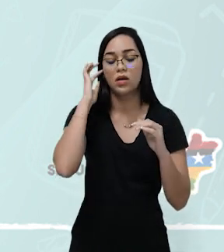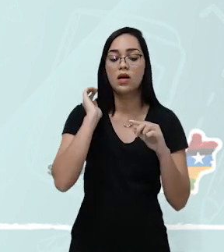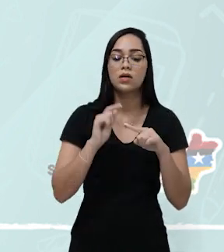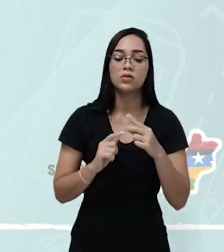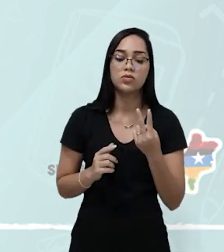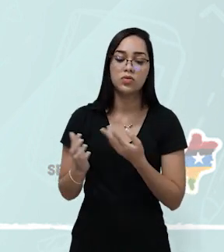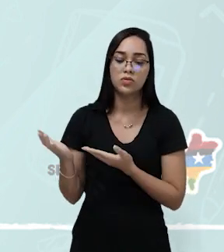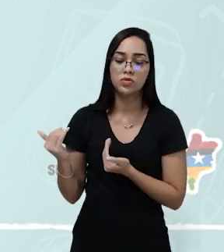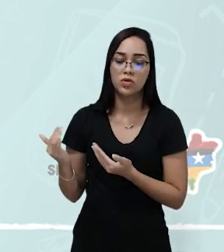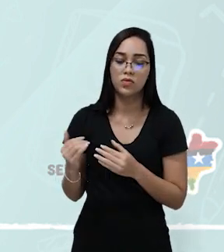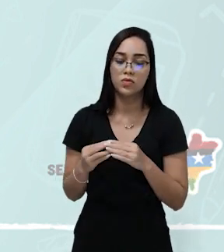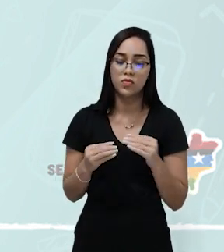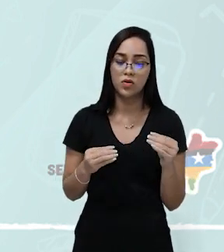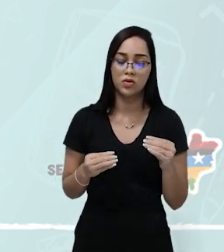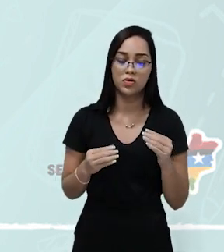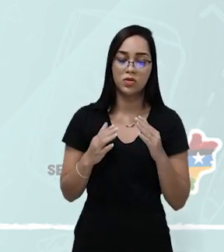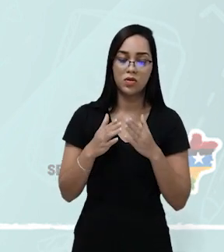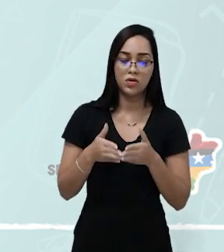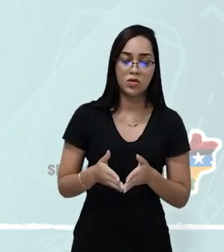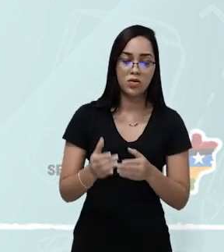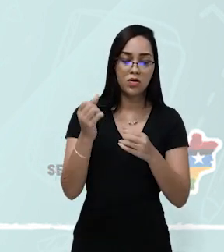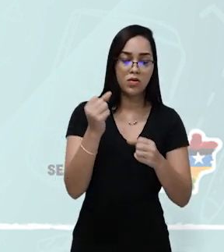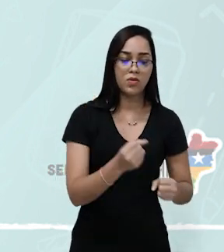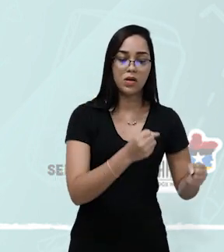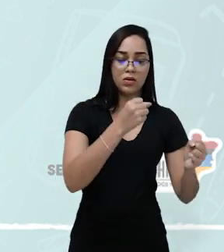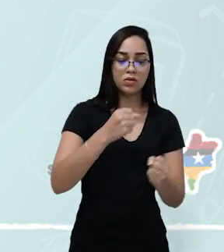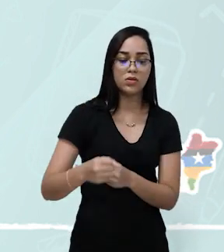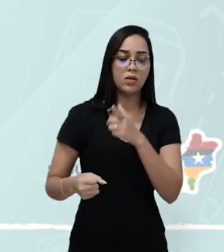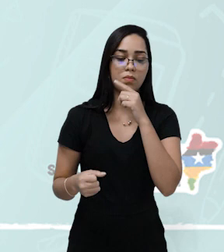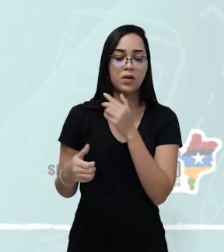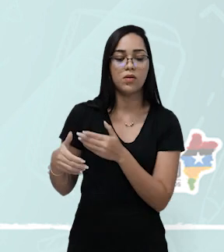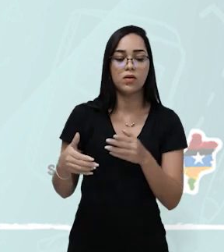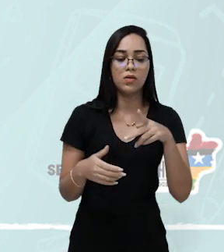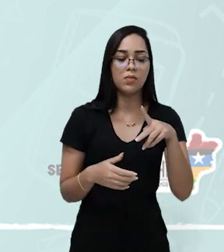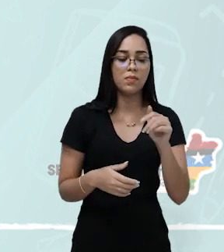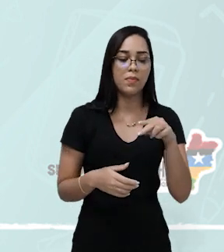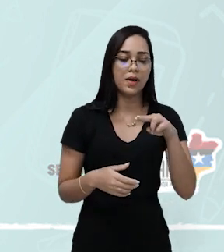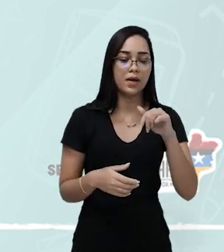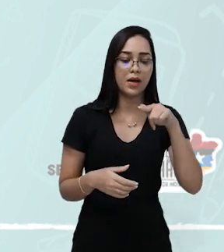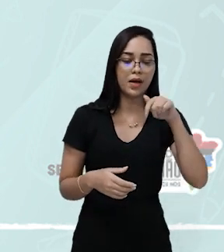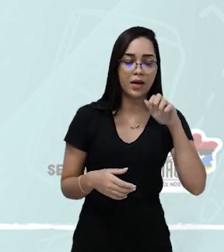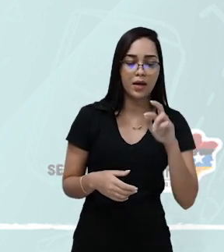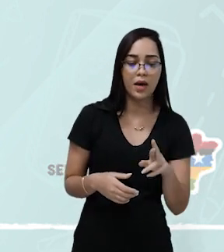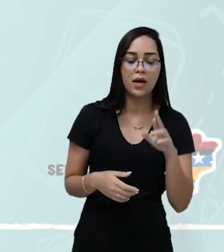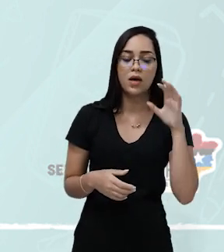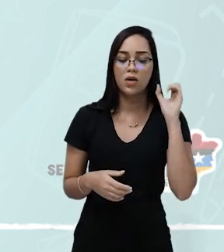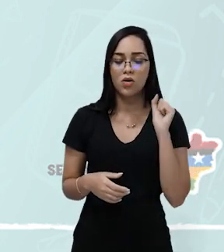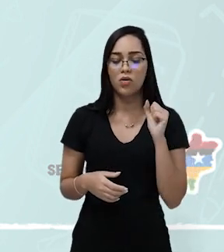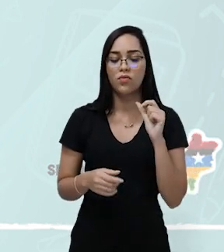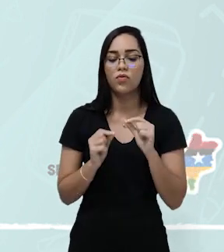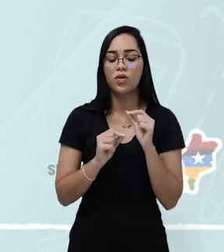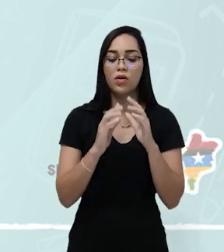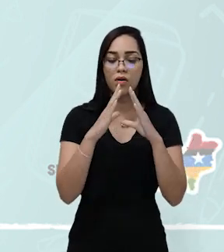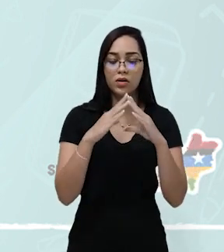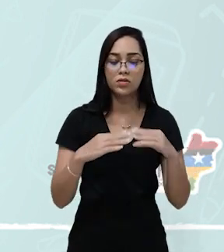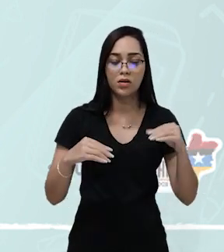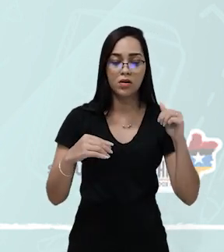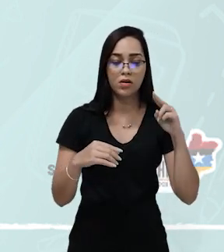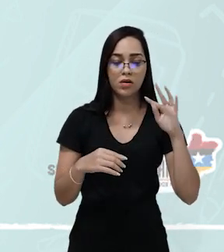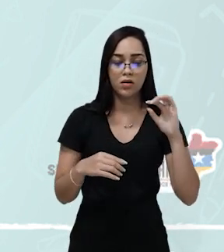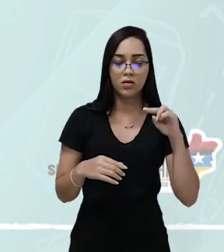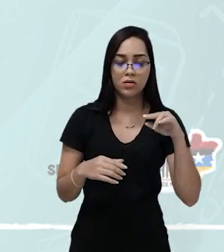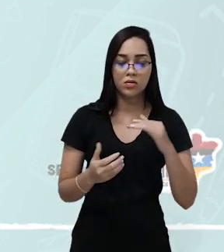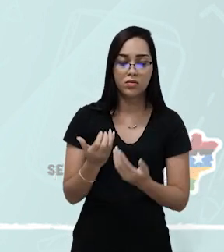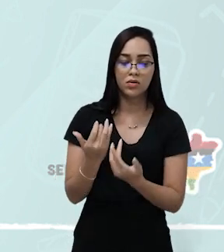cristianismo e fuja com Ceci. Assim, os dois jovens fogem em uma canoa pelo rio Paquequer e ouvem ao fundo